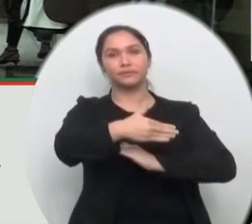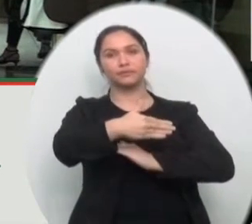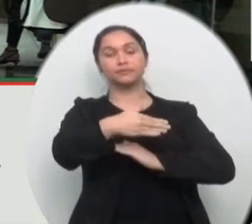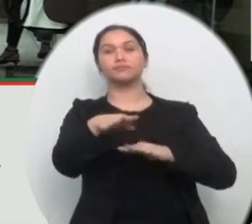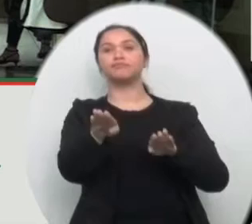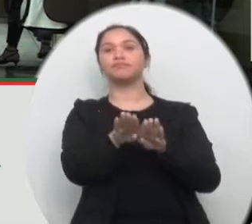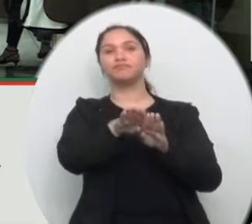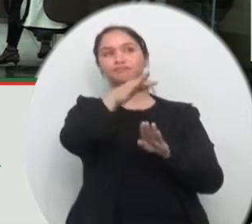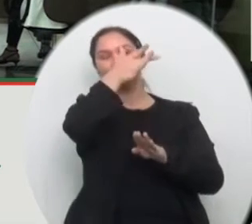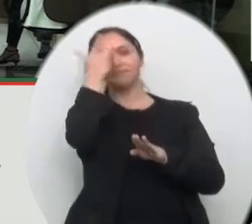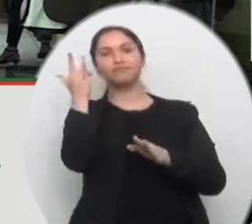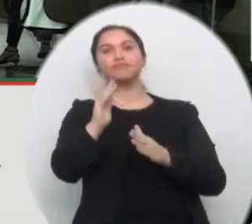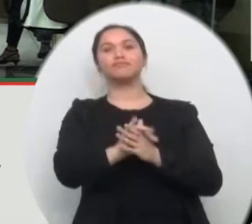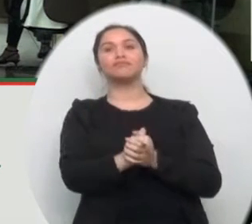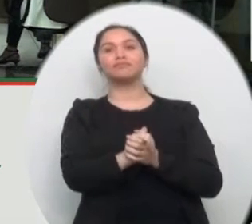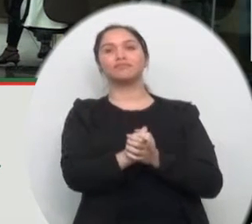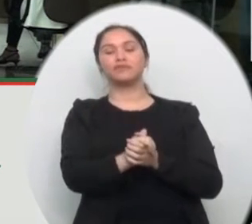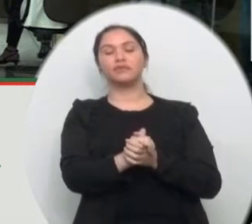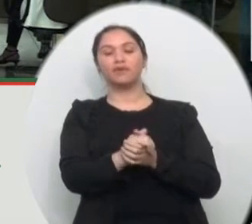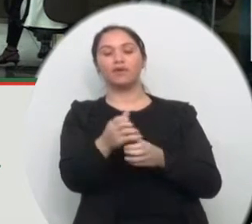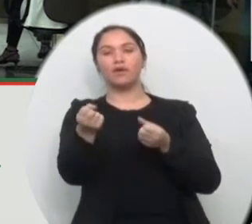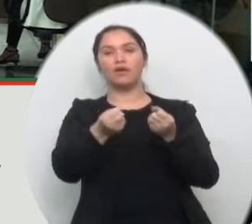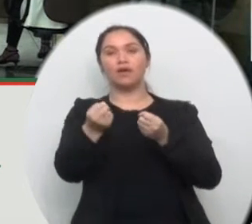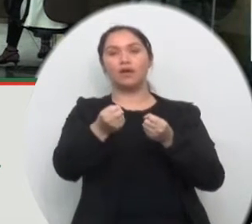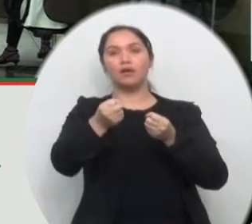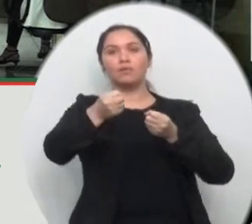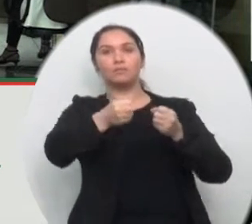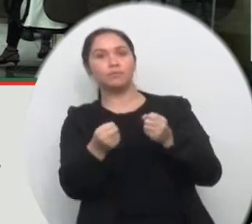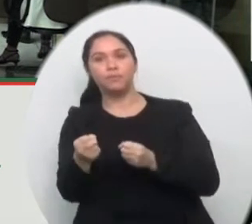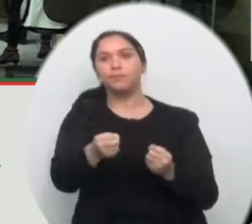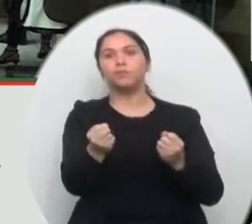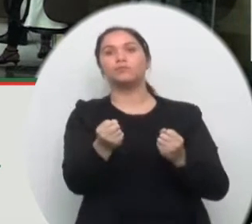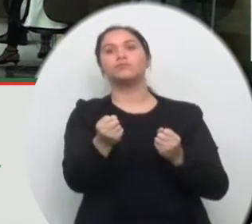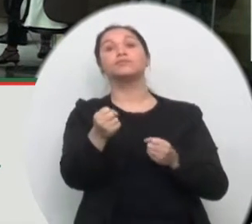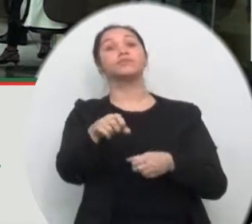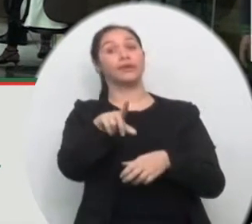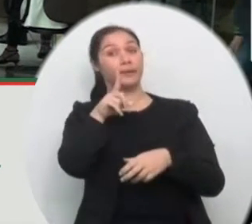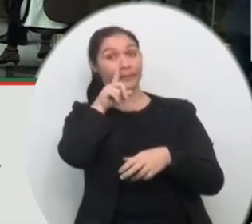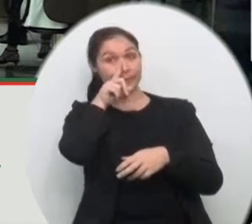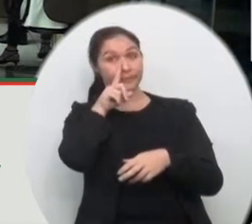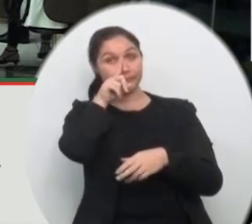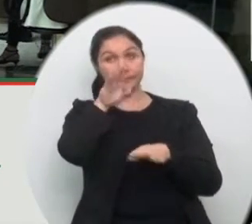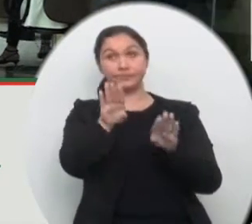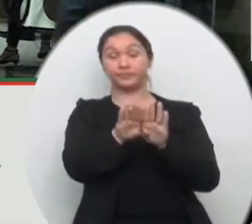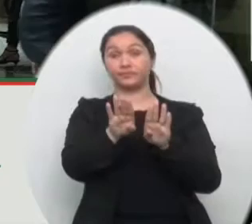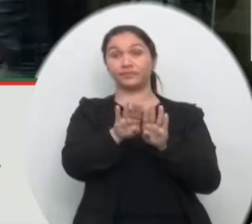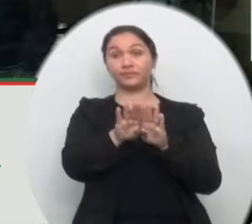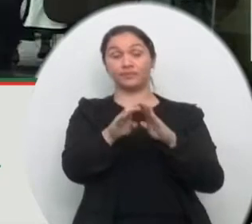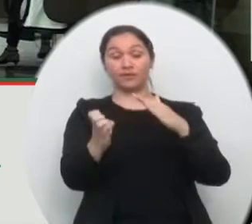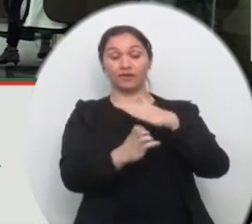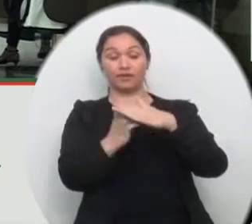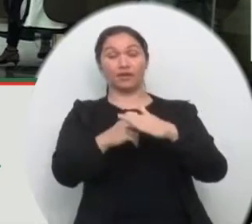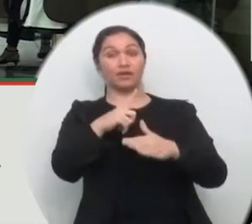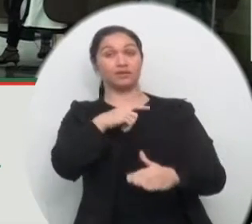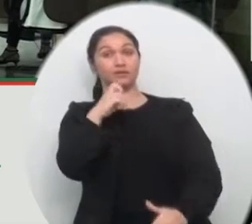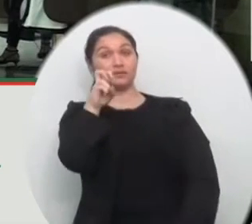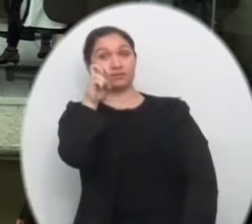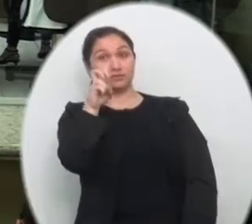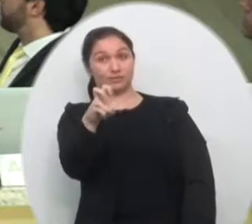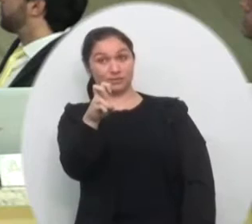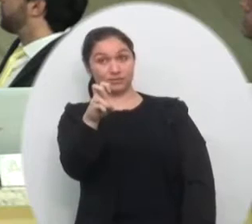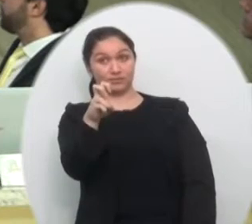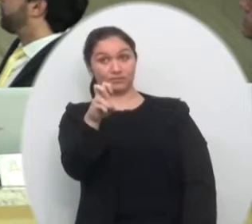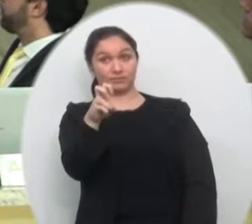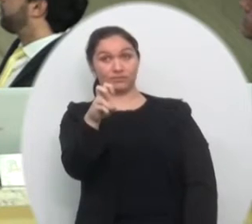carro. Poços artesianos, um ponto muito importante. A empresa tem 5 poços artesianos puxando água para